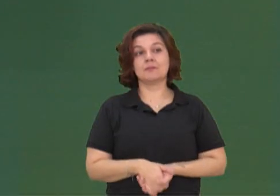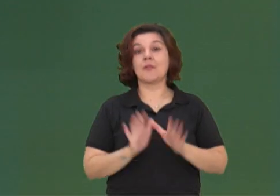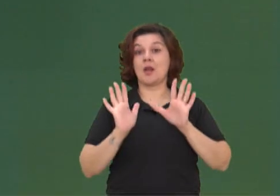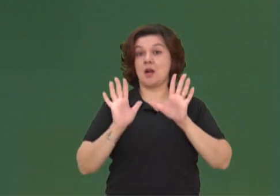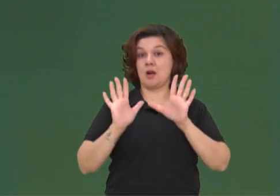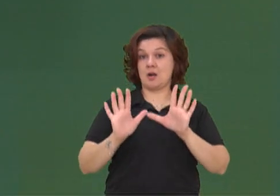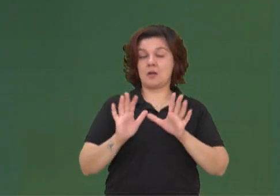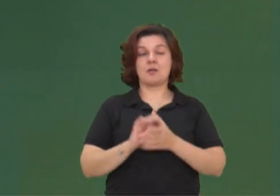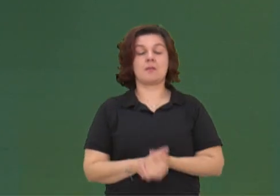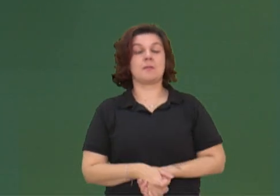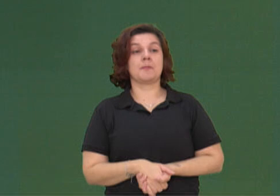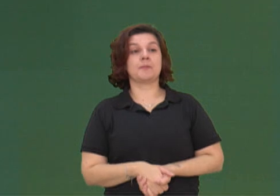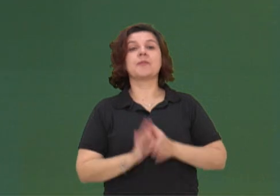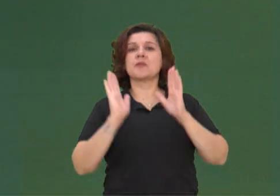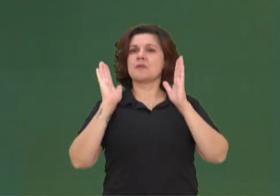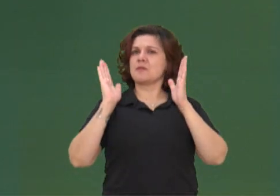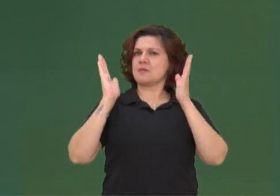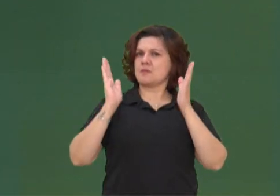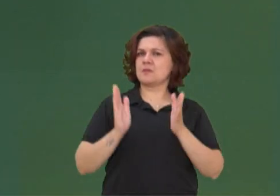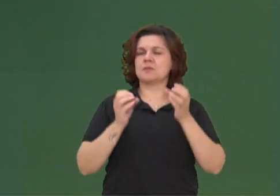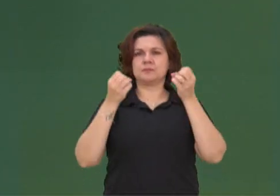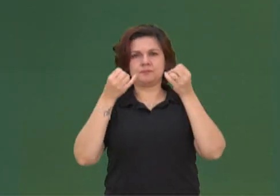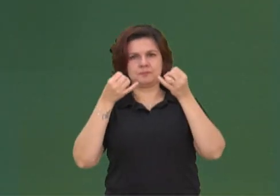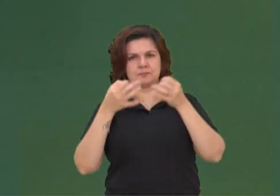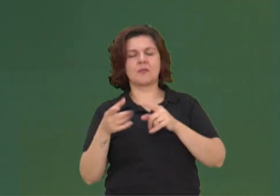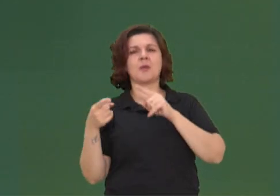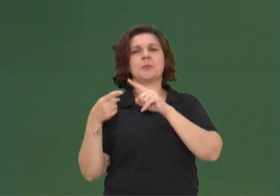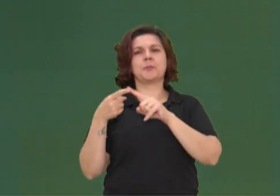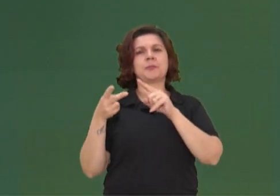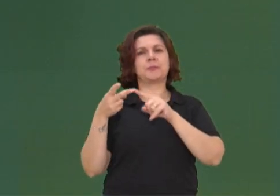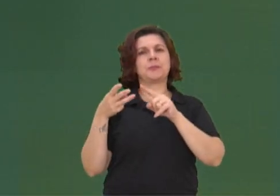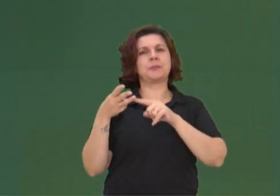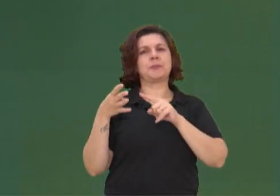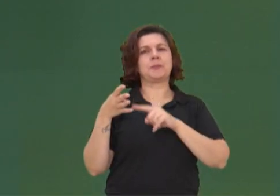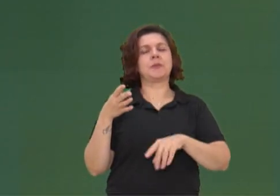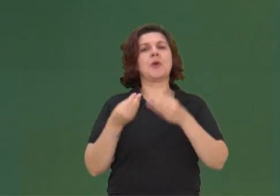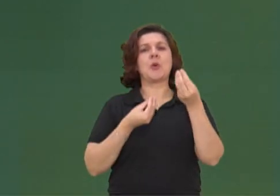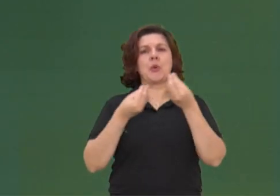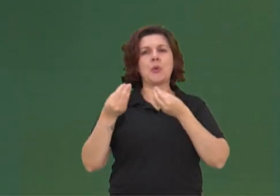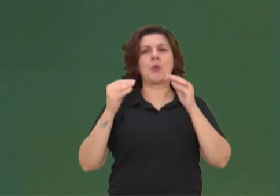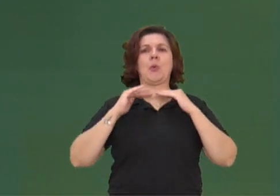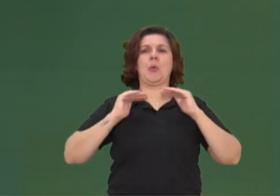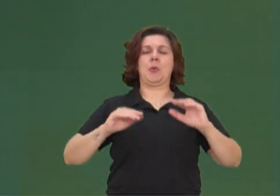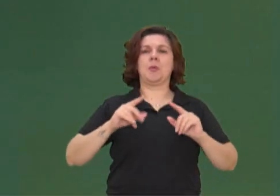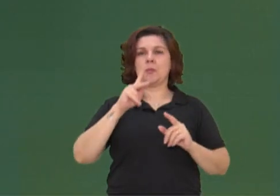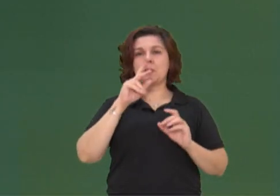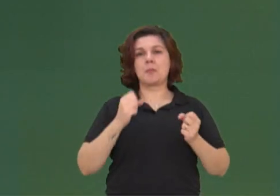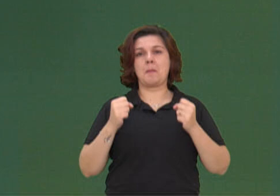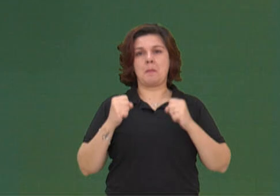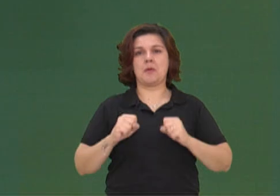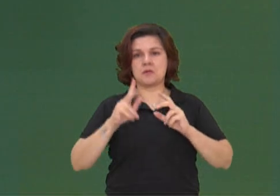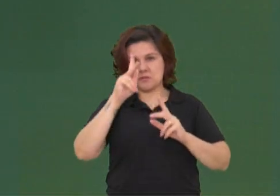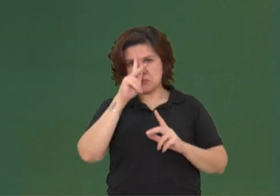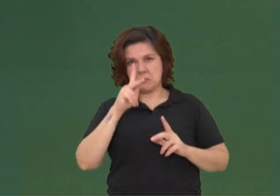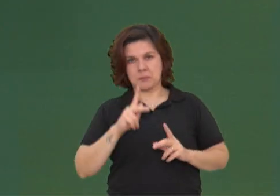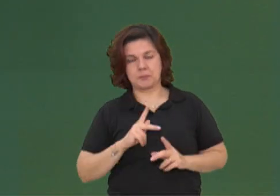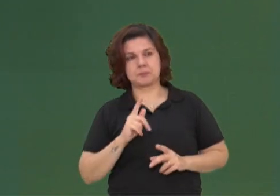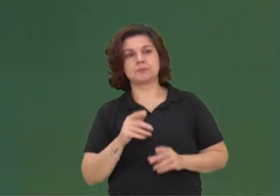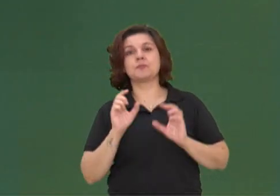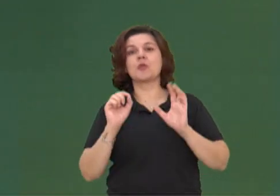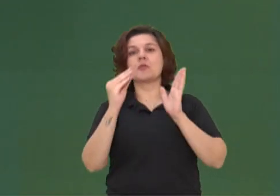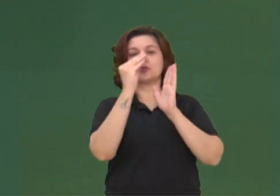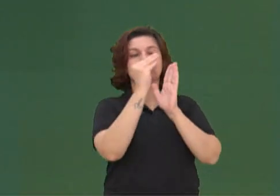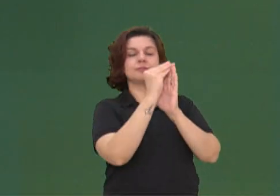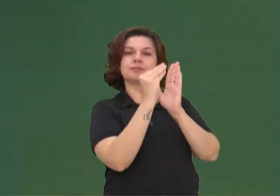Agora, o que eu citei aqui, diversos exemplos da calistenia e como ela ajuda a tornar ali um corpo mais resistente, eu quero que vocês